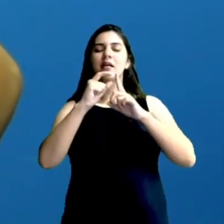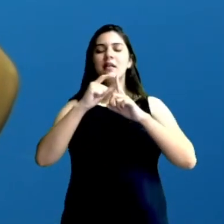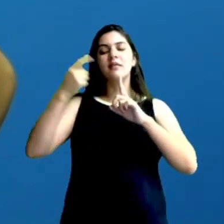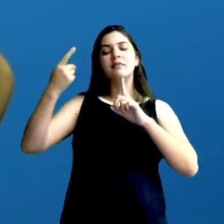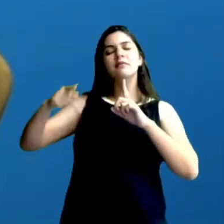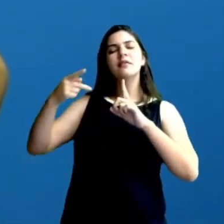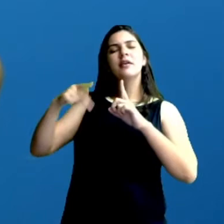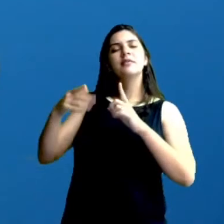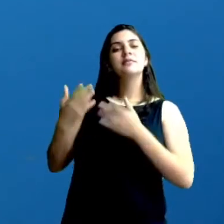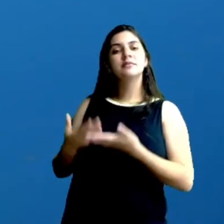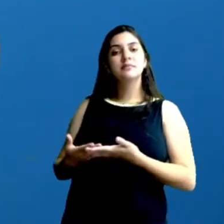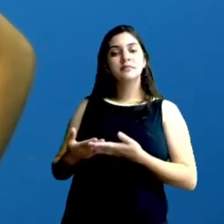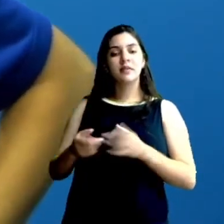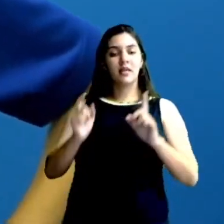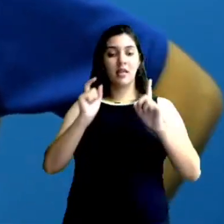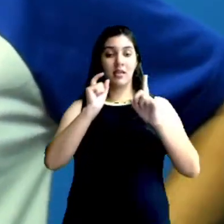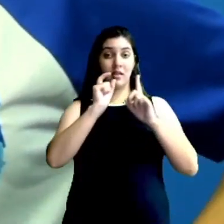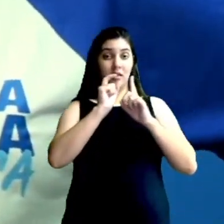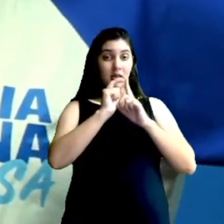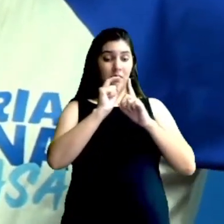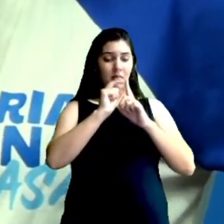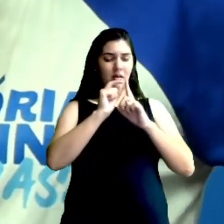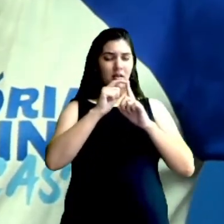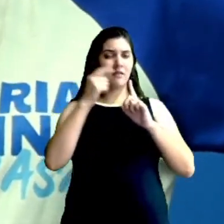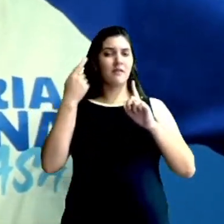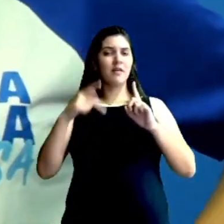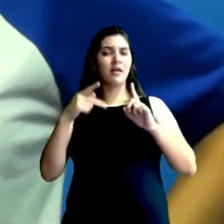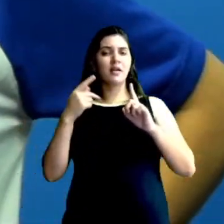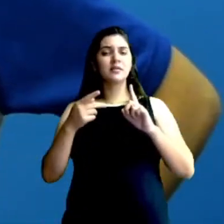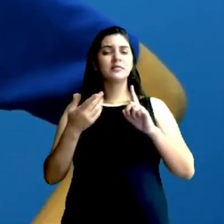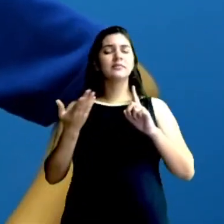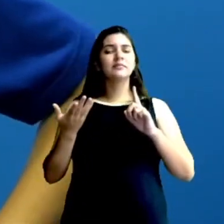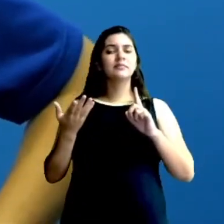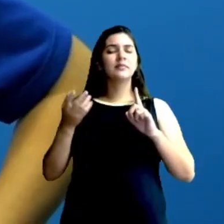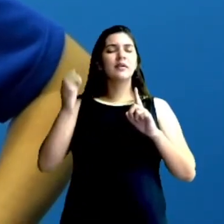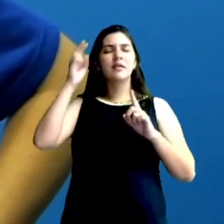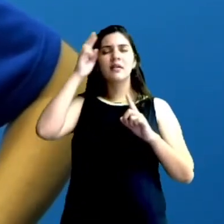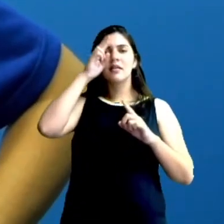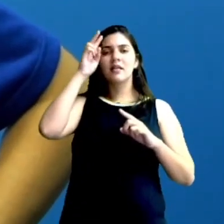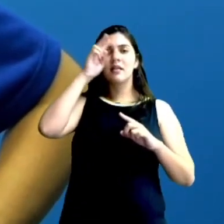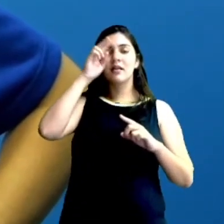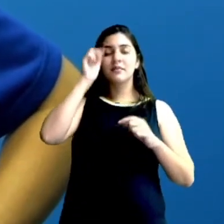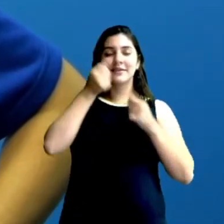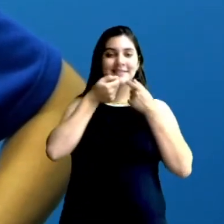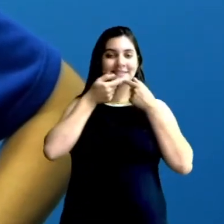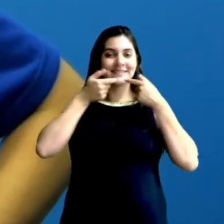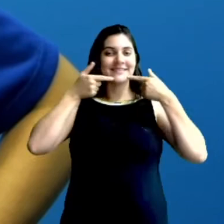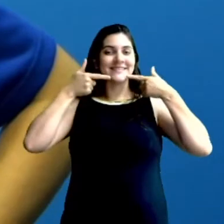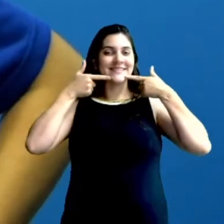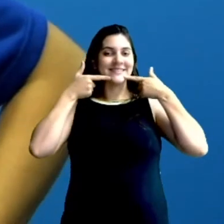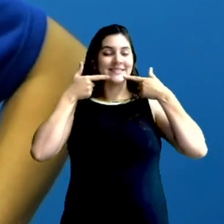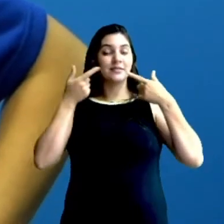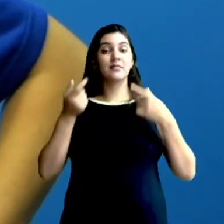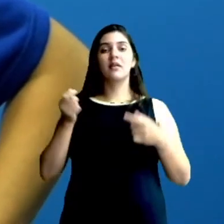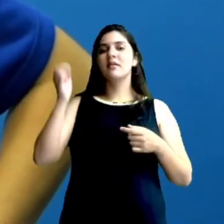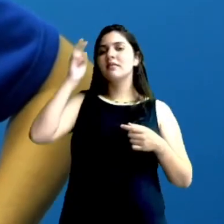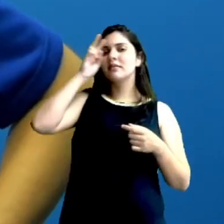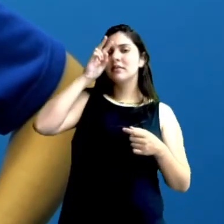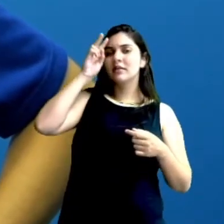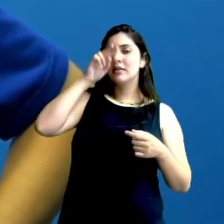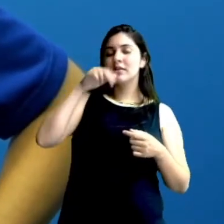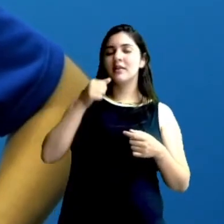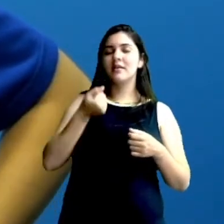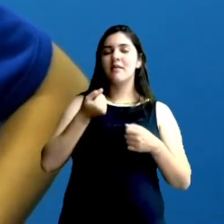esta o que palavra é esta que lembra sorriso que